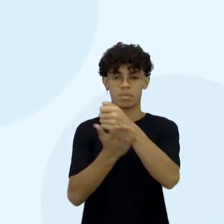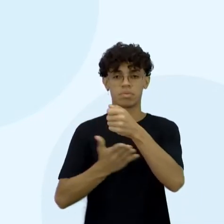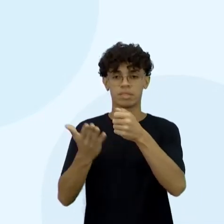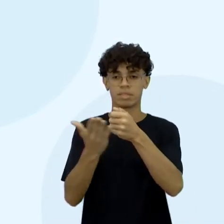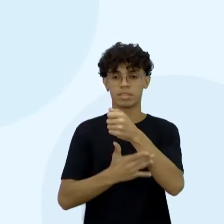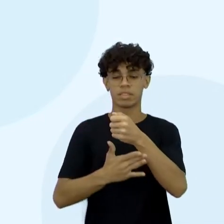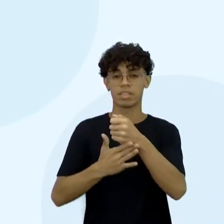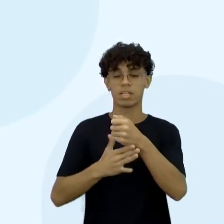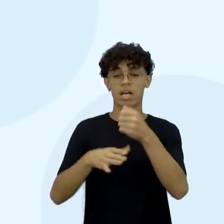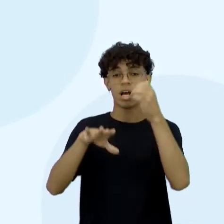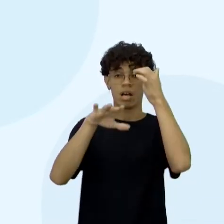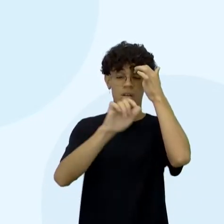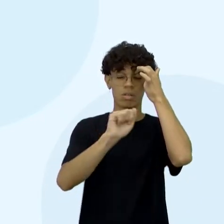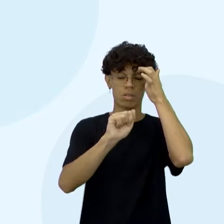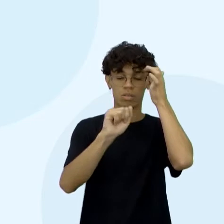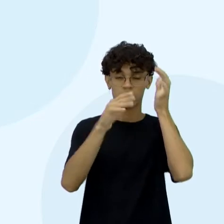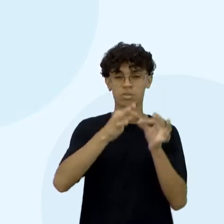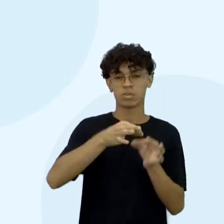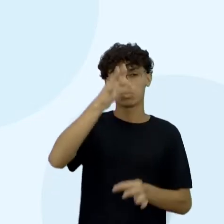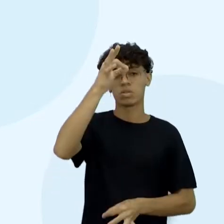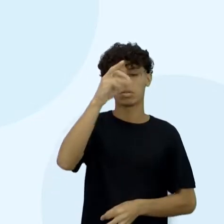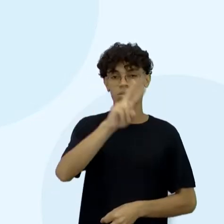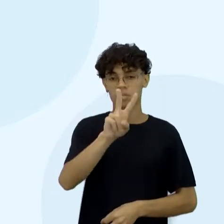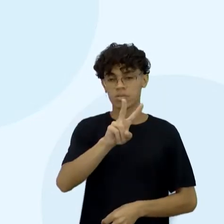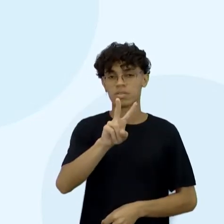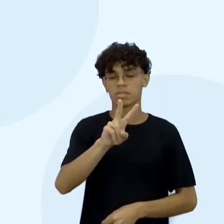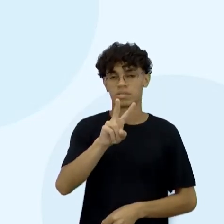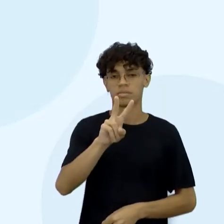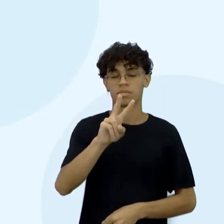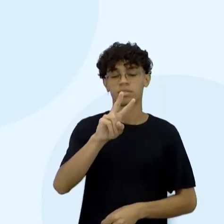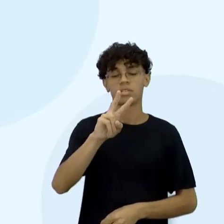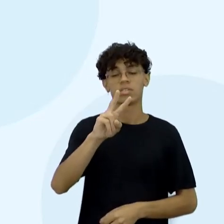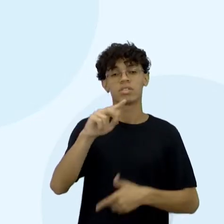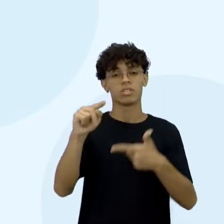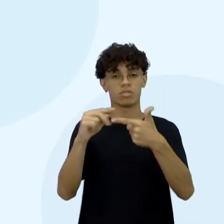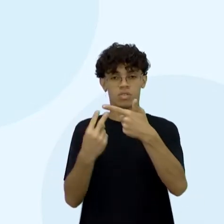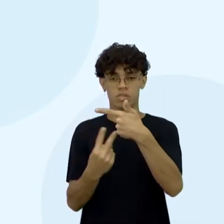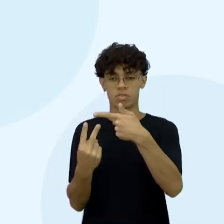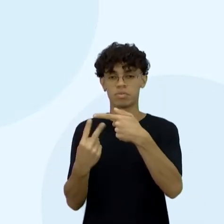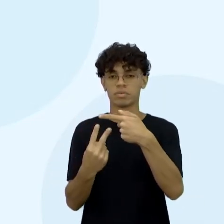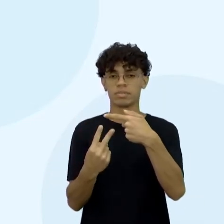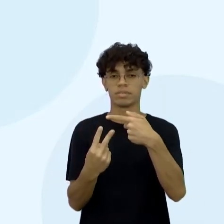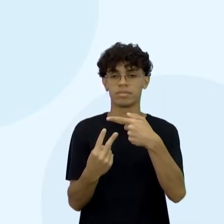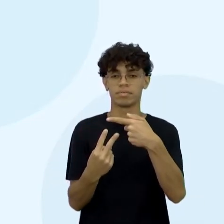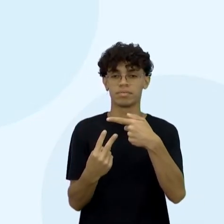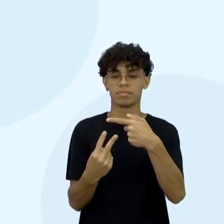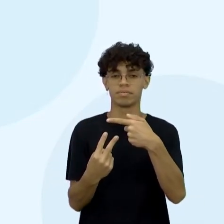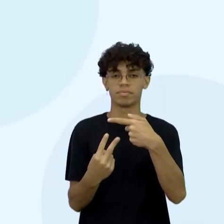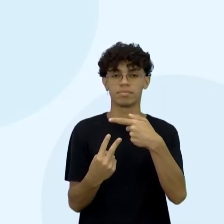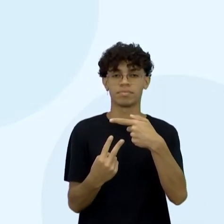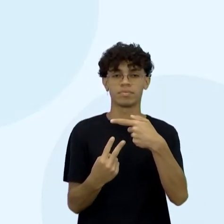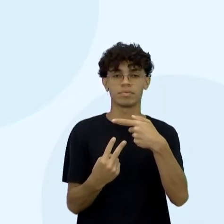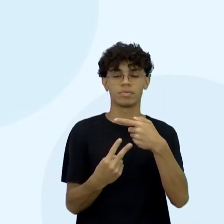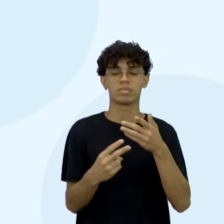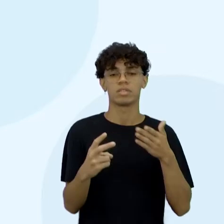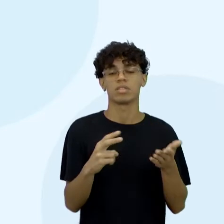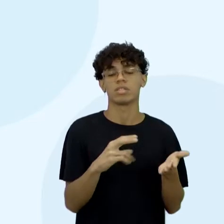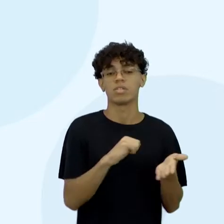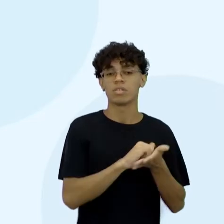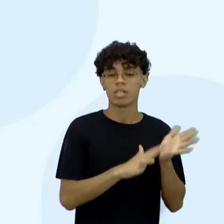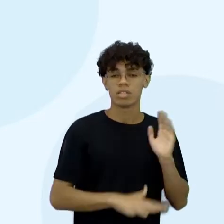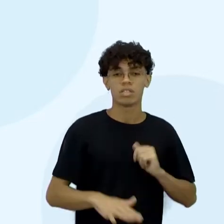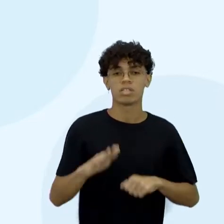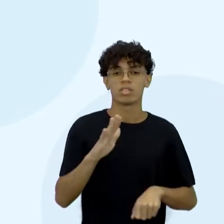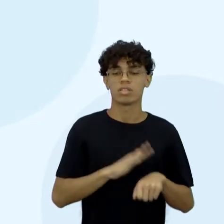caso. Então, base vezes altura, né, V vezes T, dividido por 2. Então, este é o exercício que a gente fez